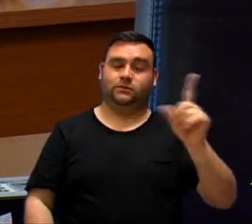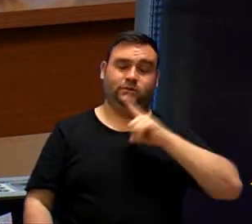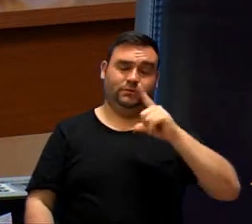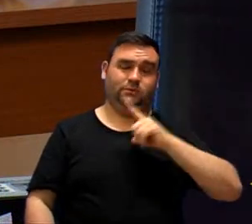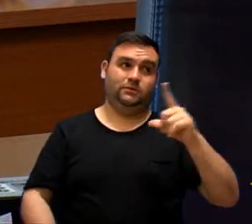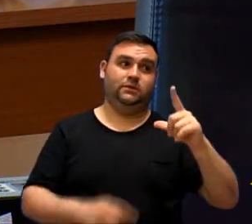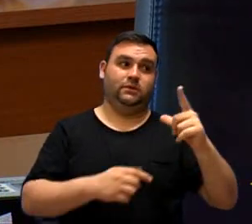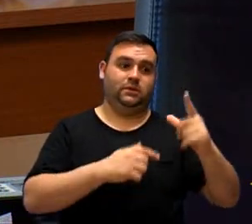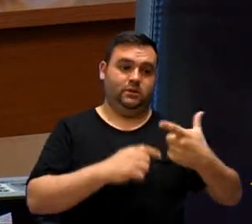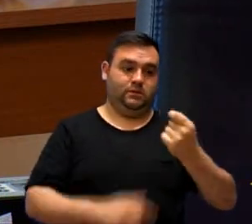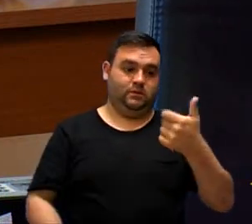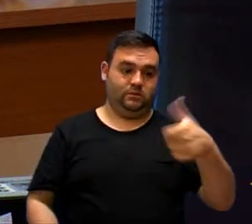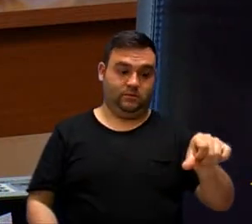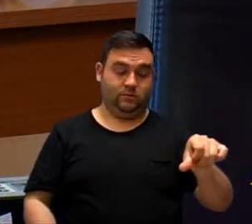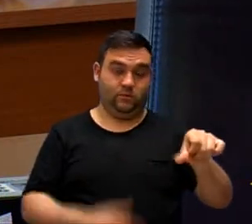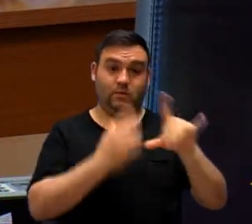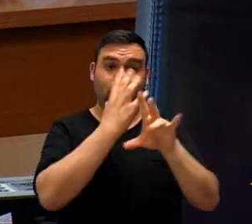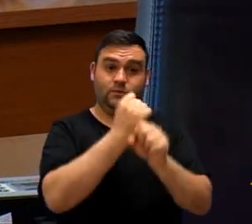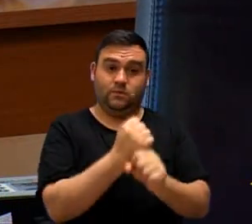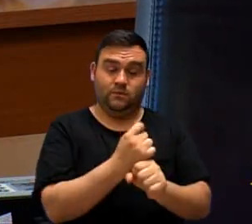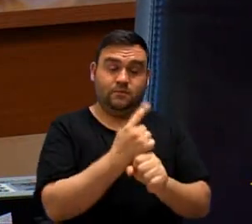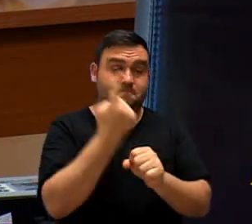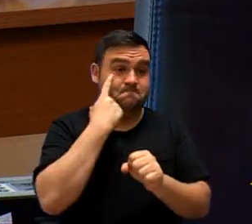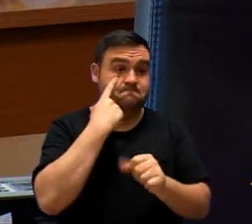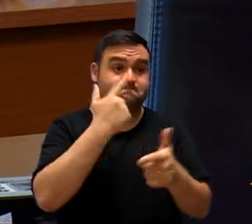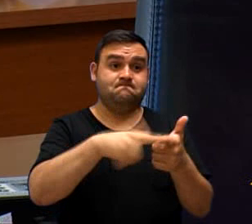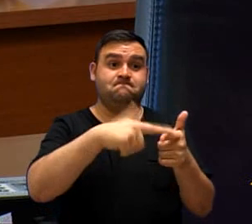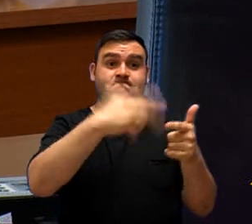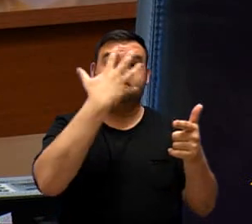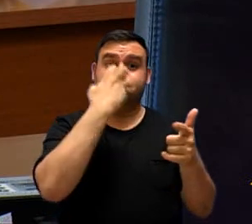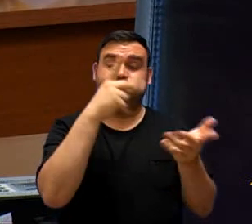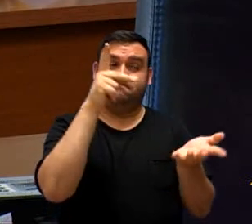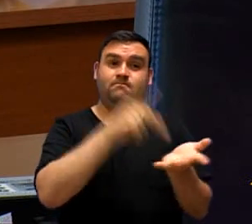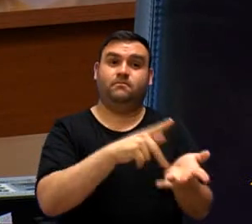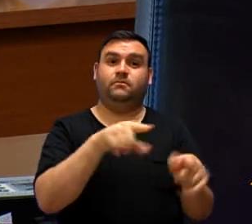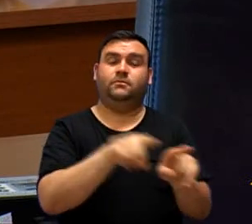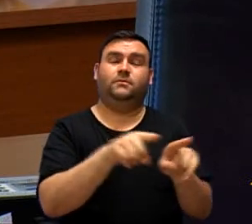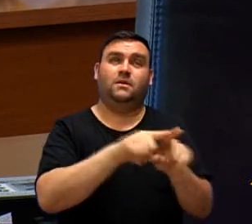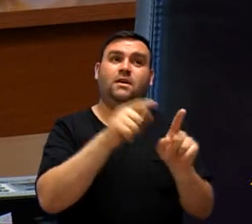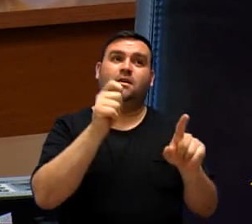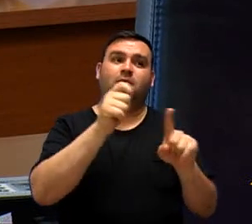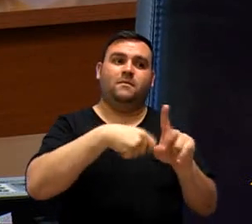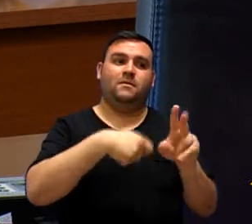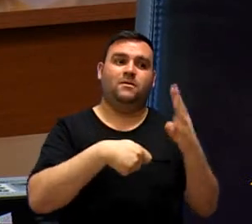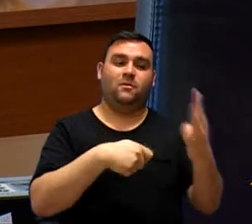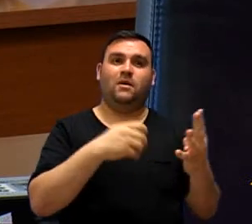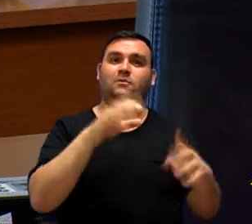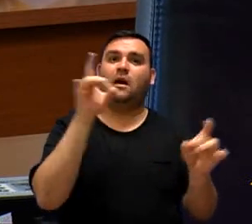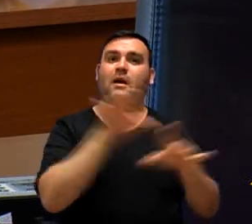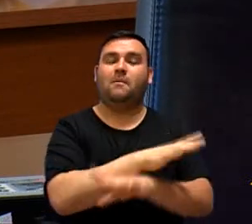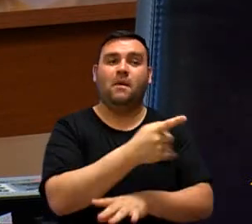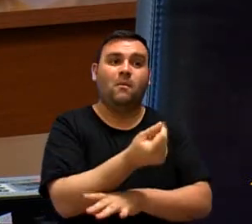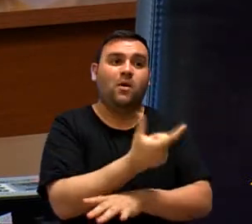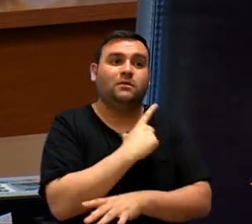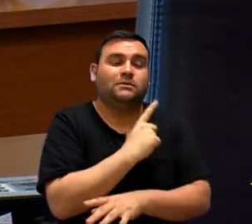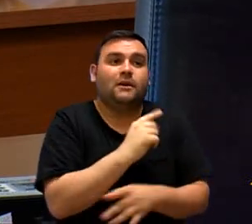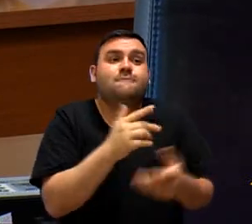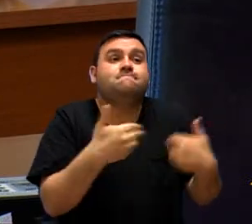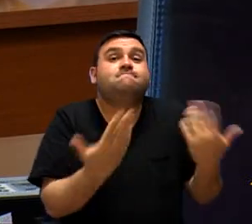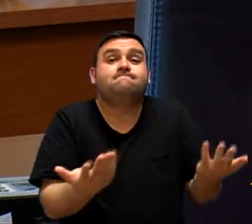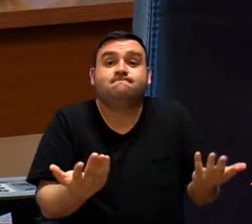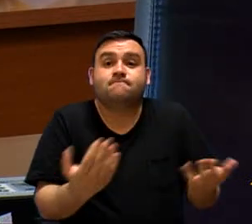orçamento previsto para 2019, com problemas seríssimos hoje aqui, ainda faltando um quadrimestre para terminar. Eu queria que o senhor